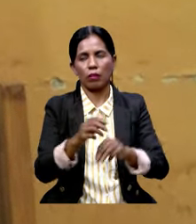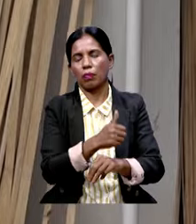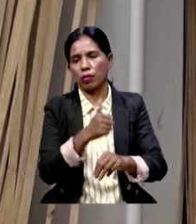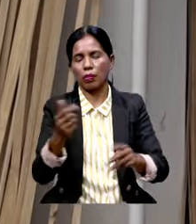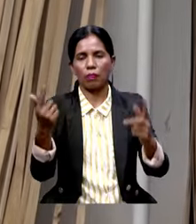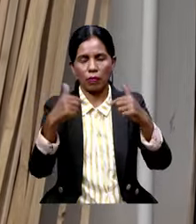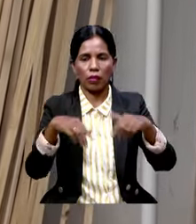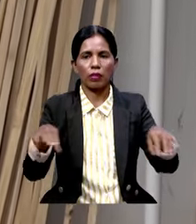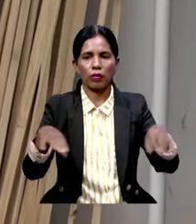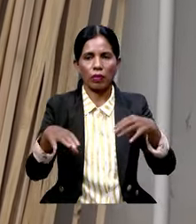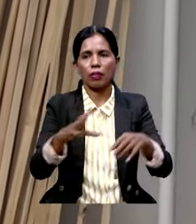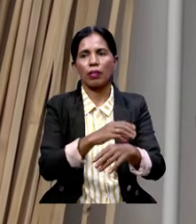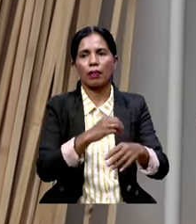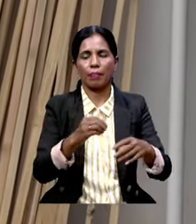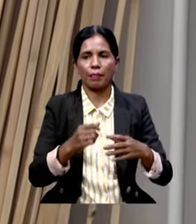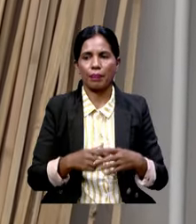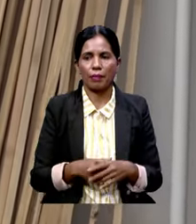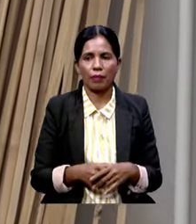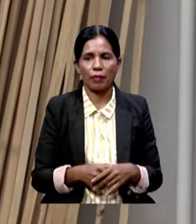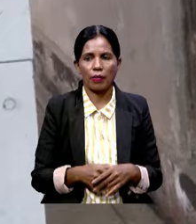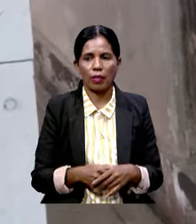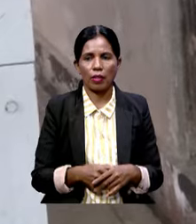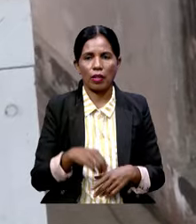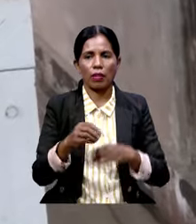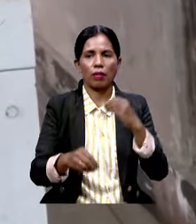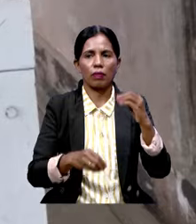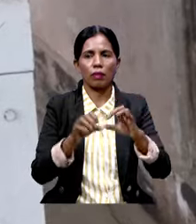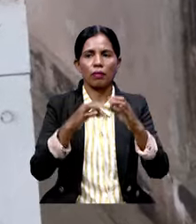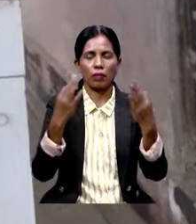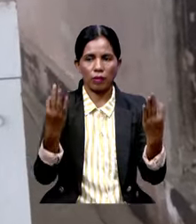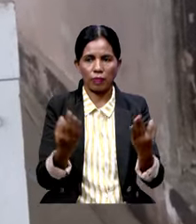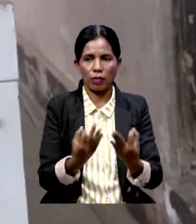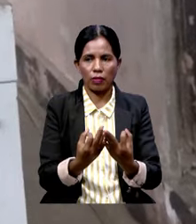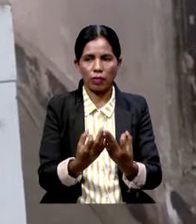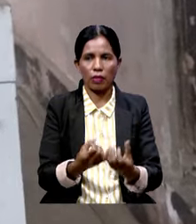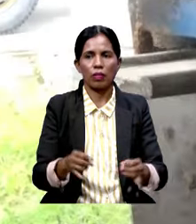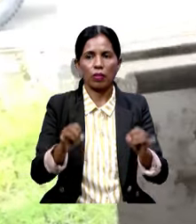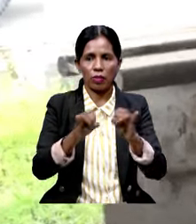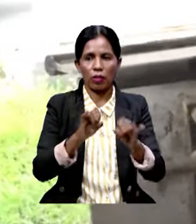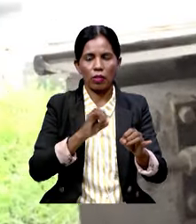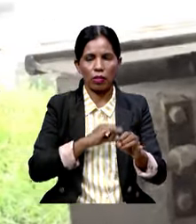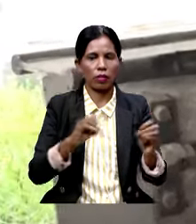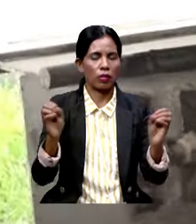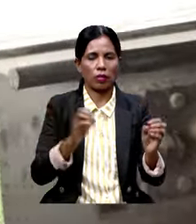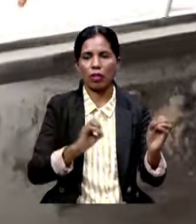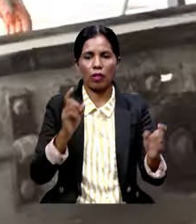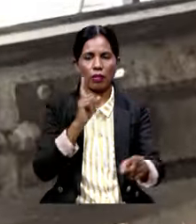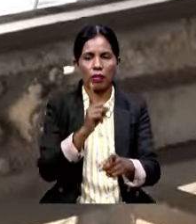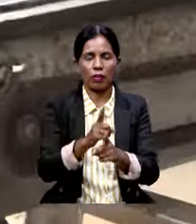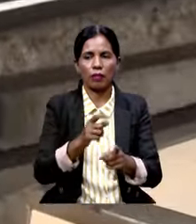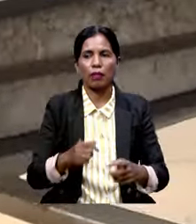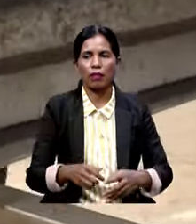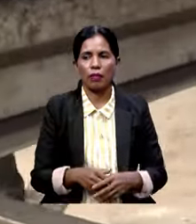mehene si dino mos mehene ne be asunti de familiariza istitusa ma sente ne la los